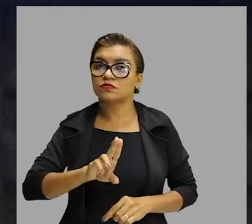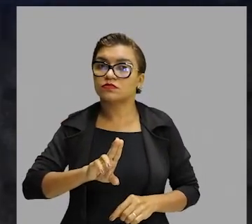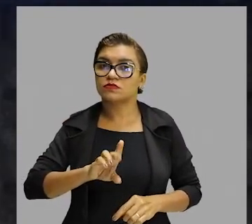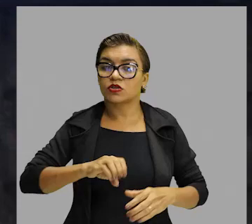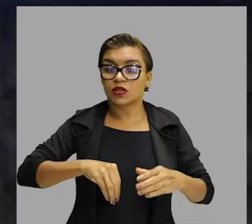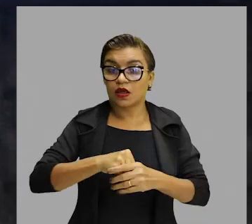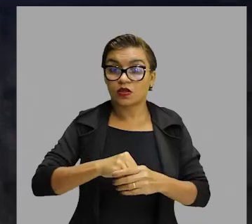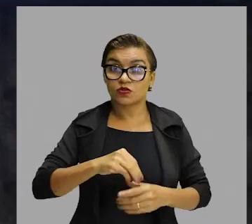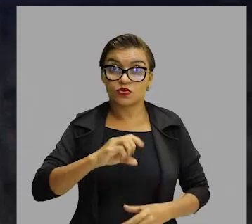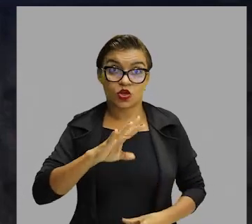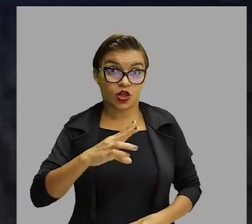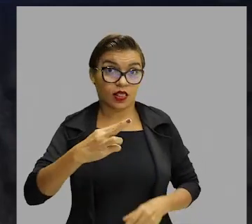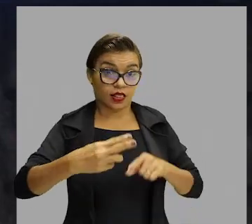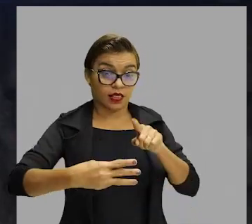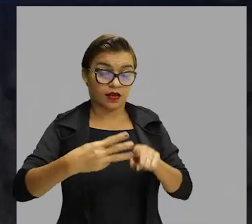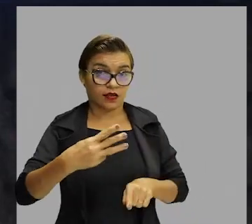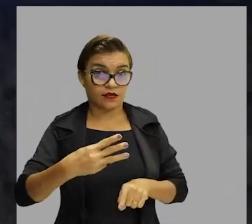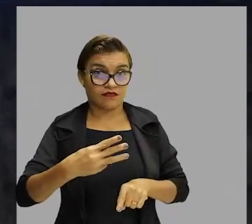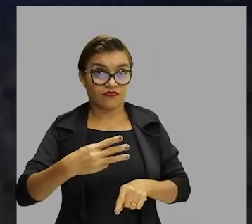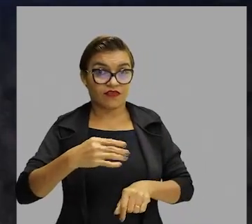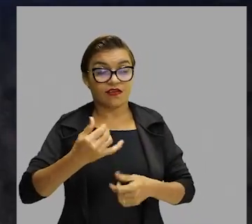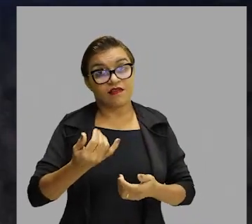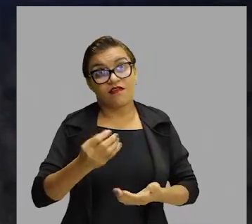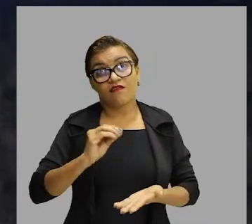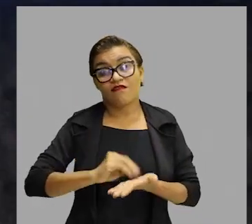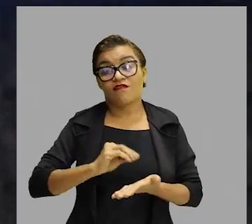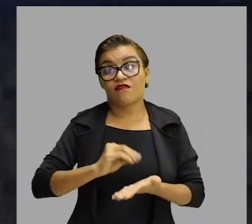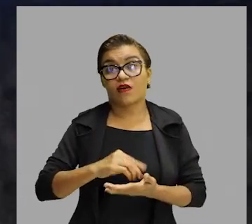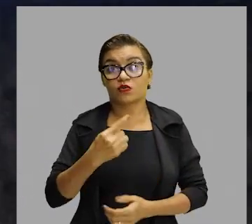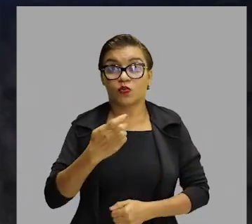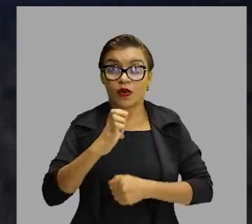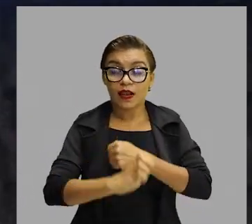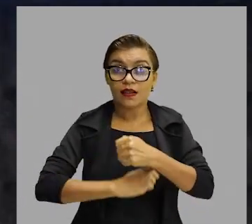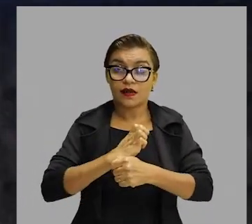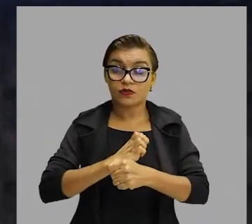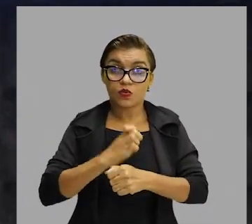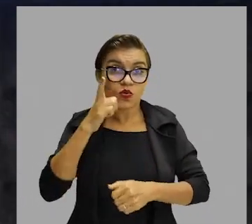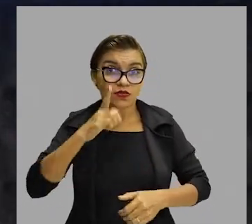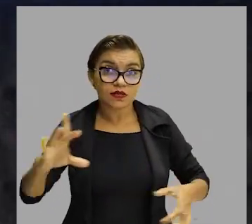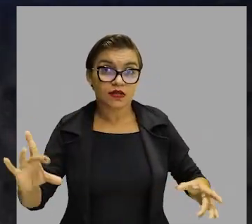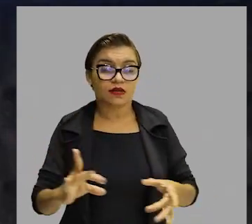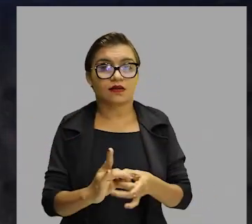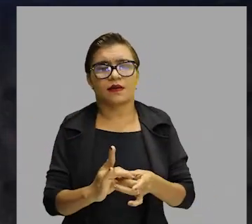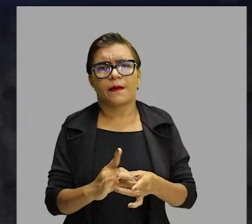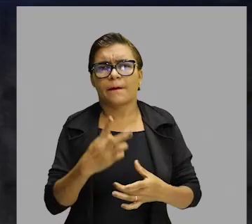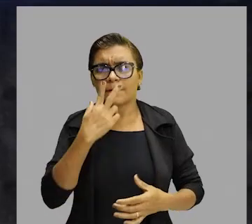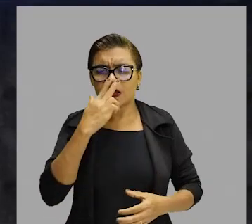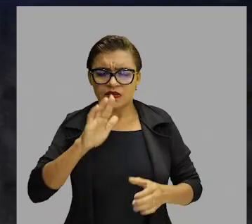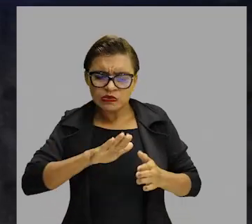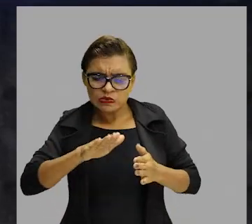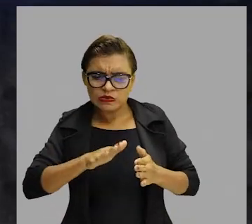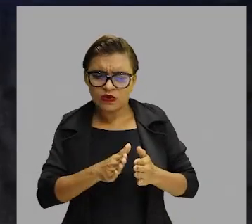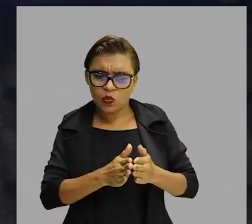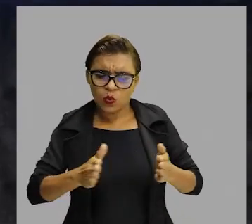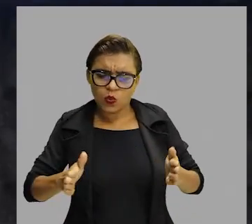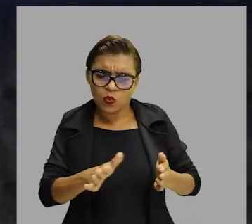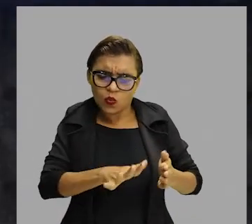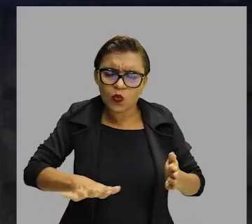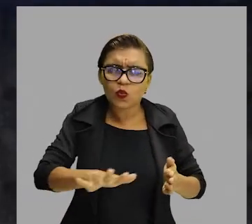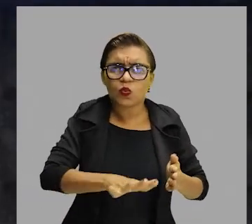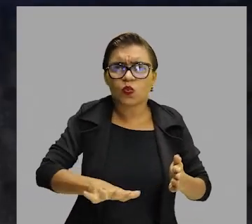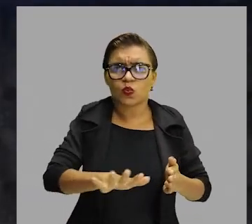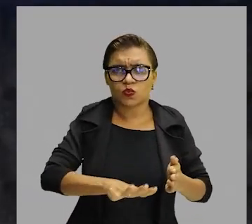ficar faltando um elétron para que consiga fazer a ligação. Então vai ficar um buraco, tá certo? Vai ficar um